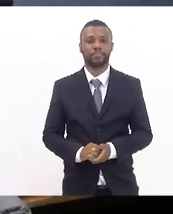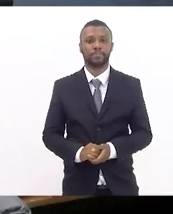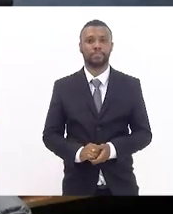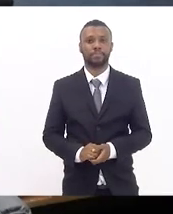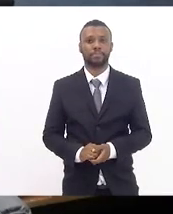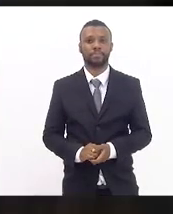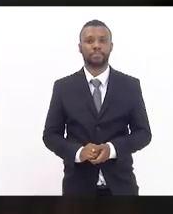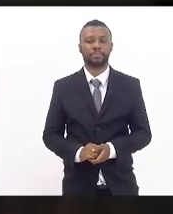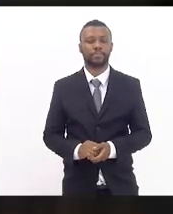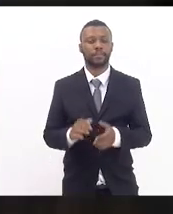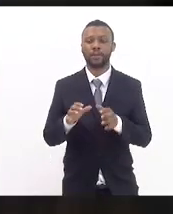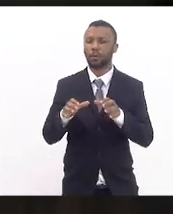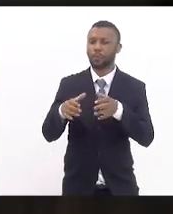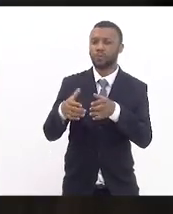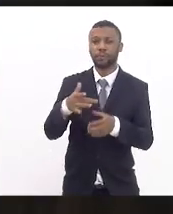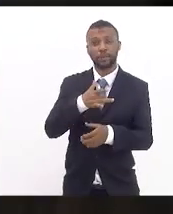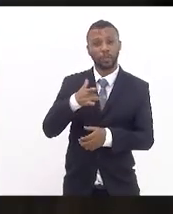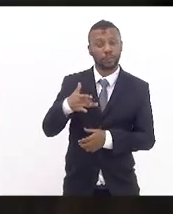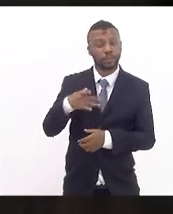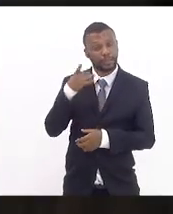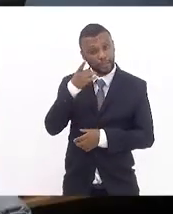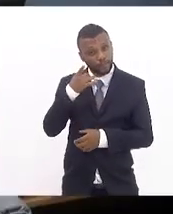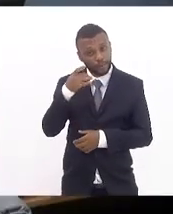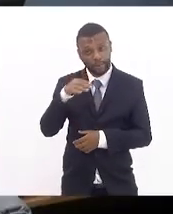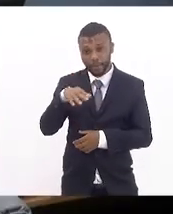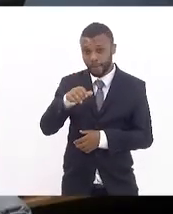Pela Comissão de Saúde, deputada Marta Rocha.